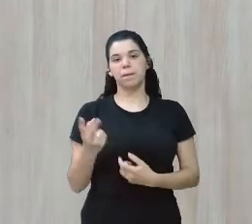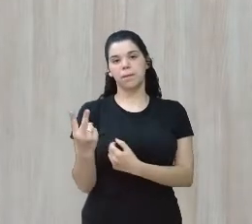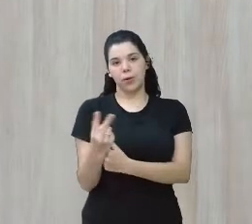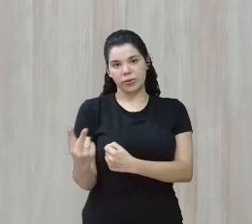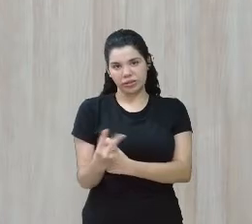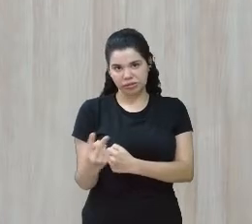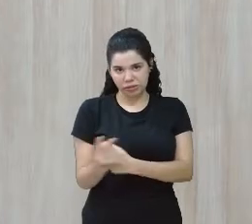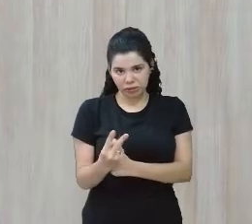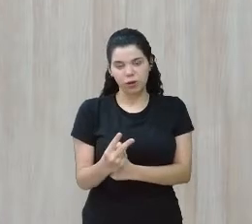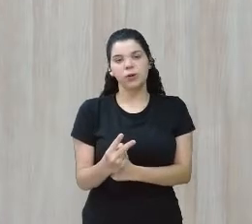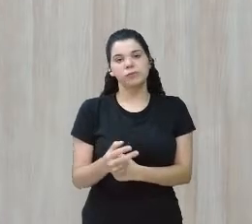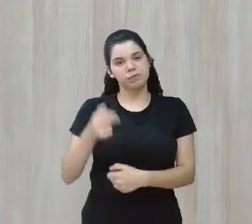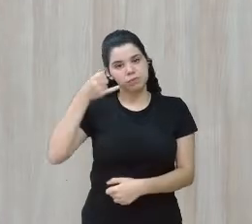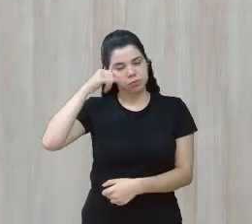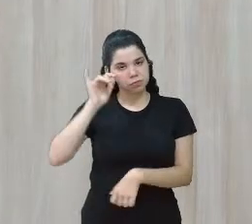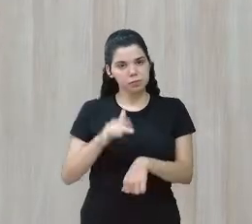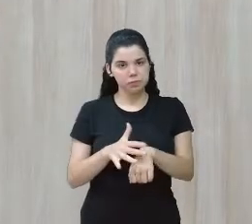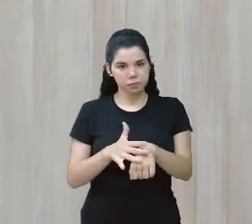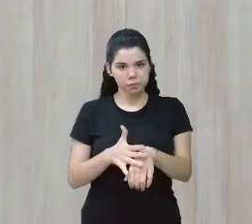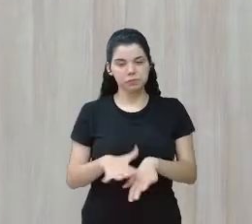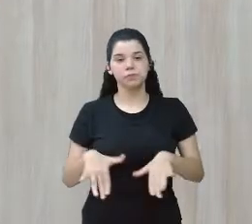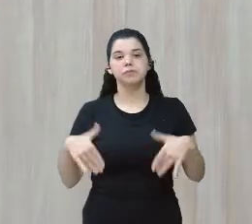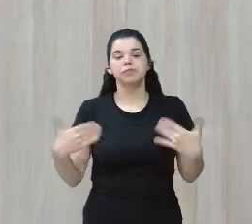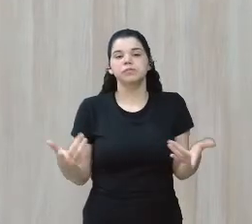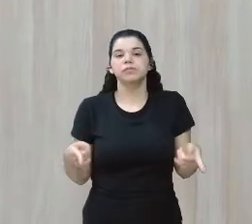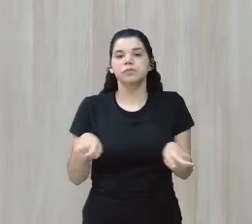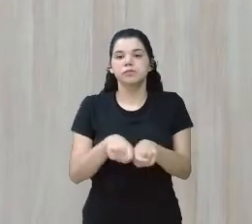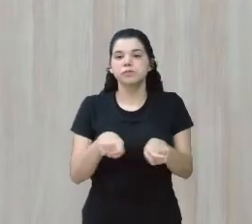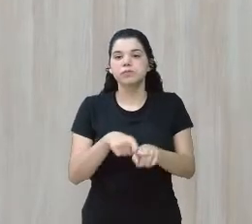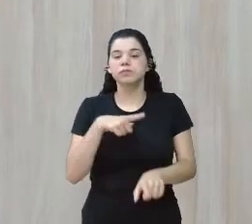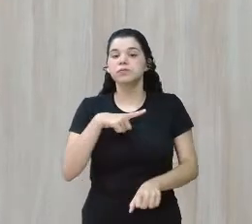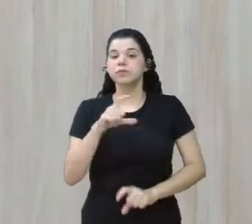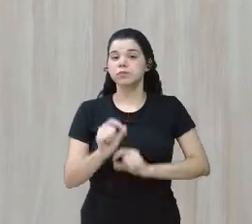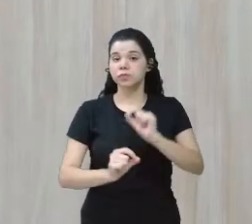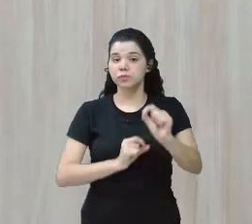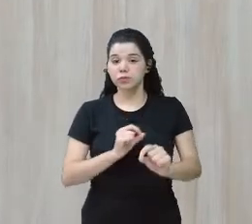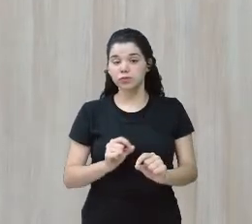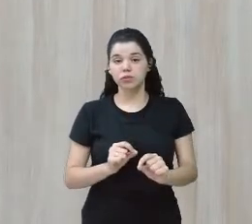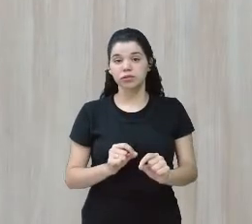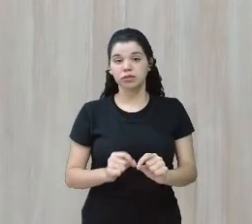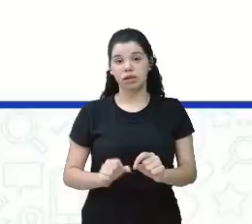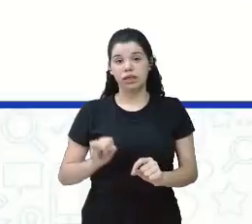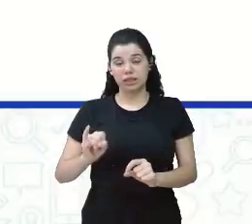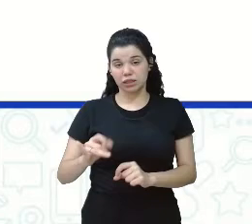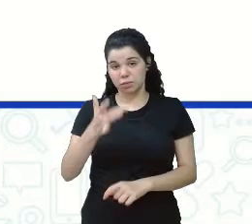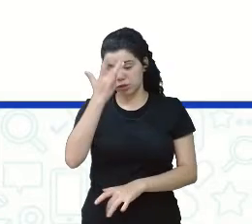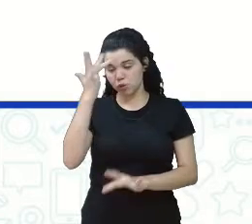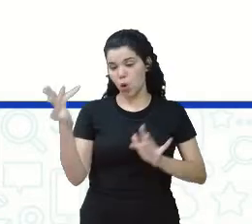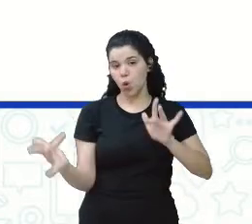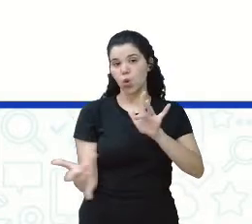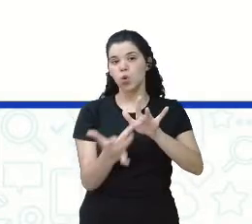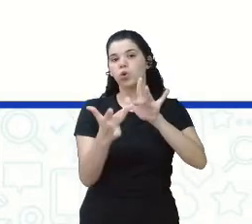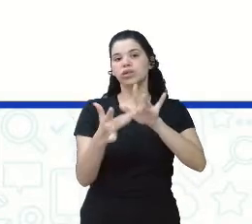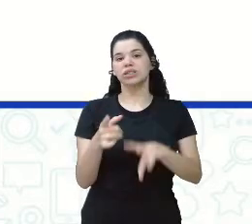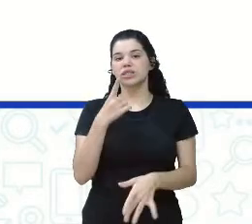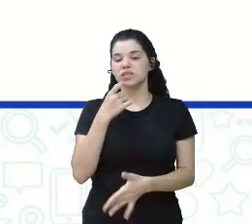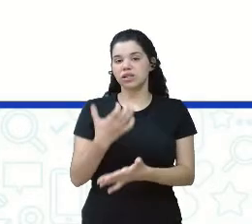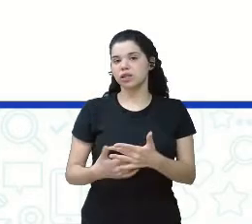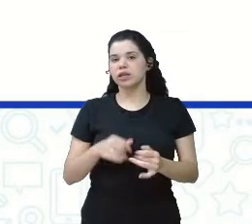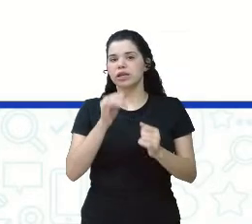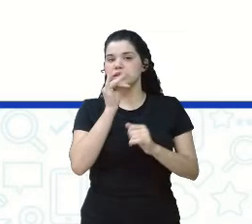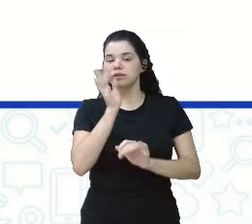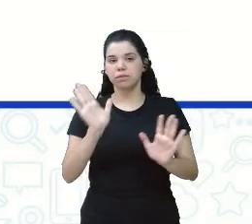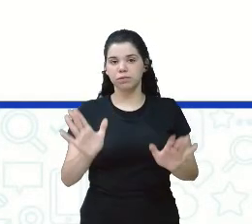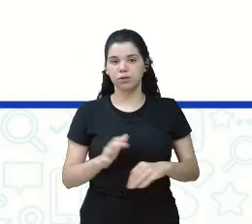é? Prevenir as doenças. E aqui nós vemos também que o contato com o sangue, ele pode ocorrer, por